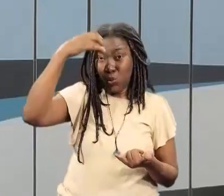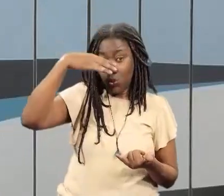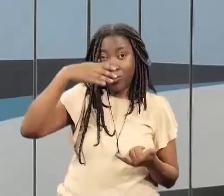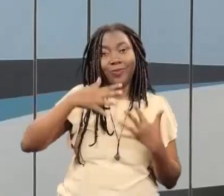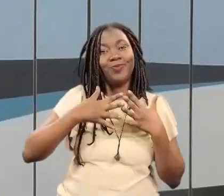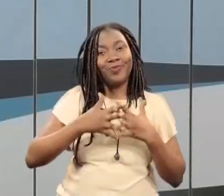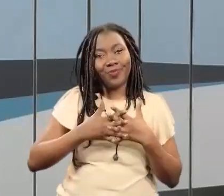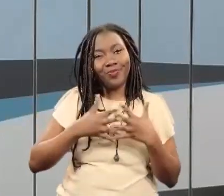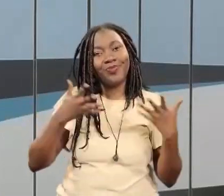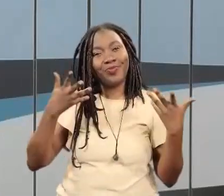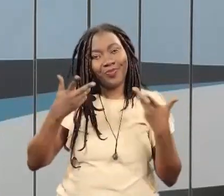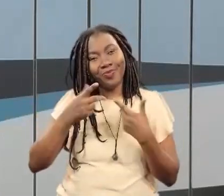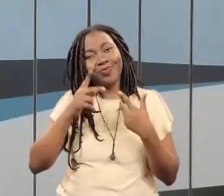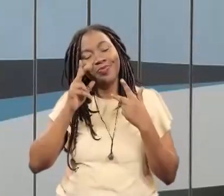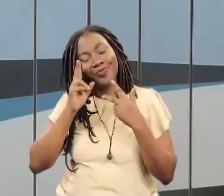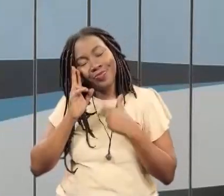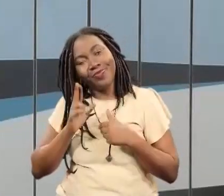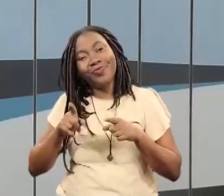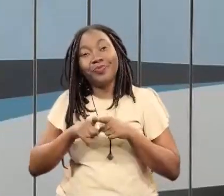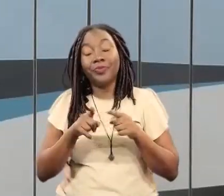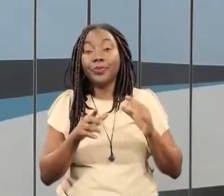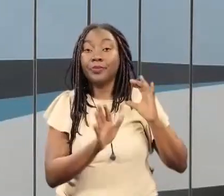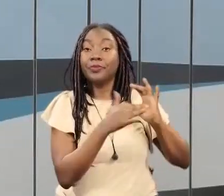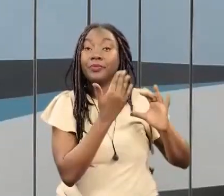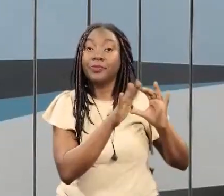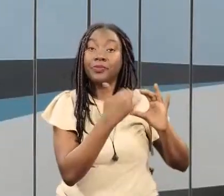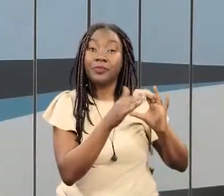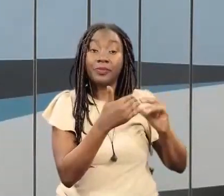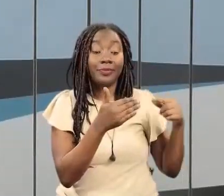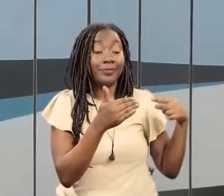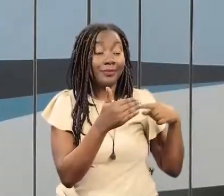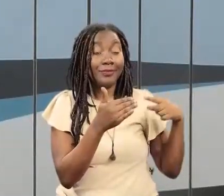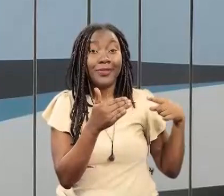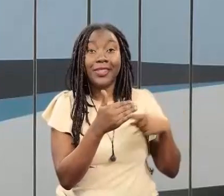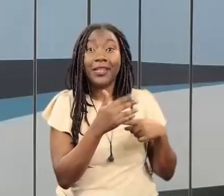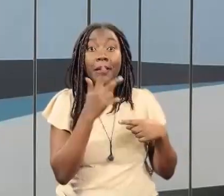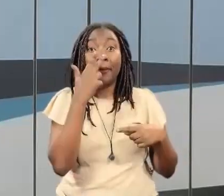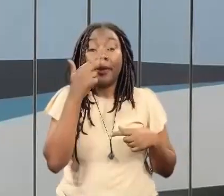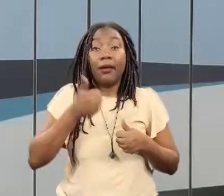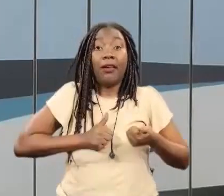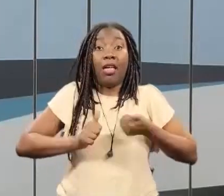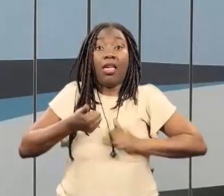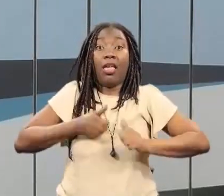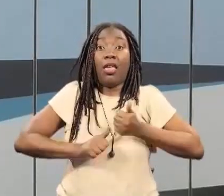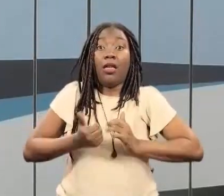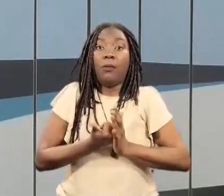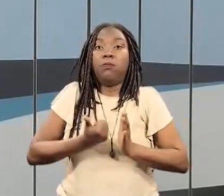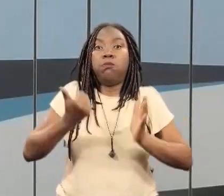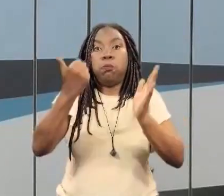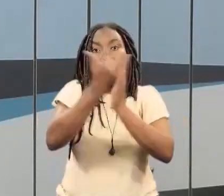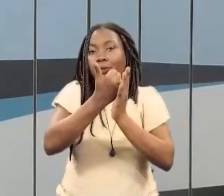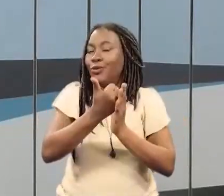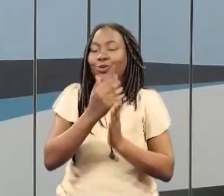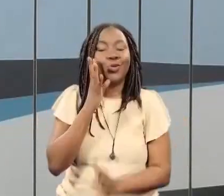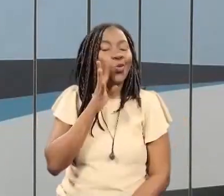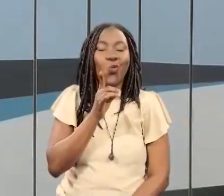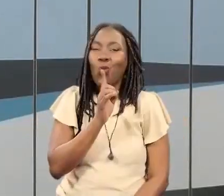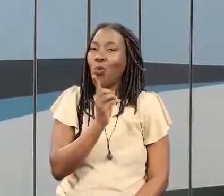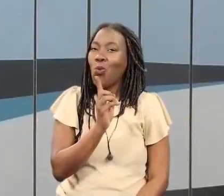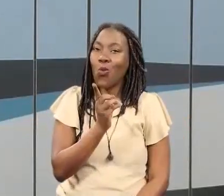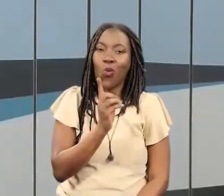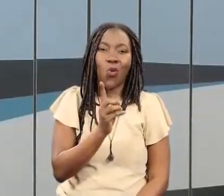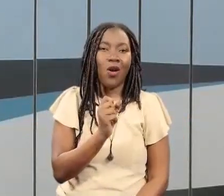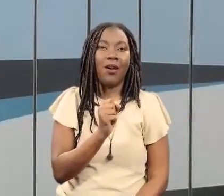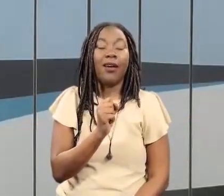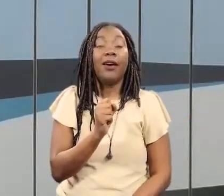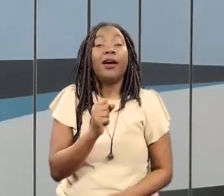Esse movimento de notificações, de mensagens chegando, aguça a nossa ansiedade. Então, não é legal. Então, o que eles recomendam? Sei